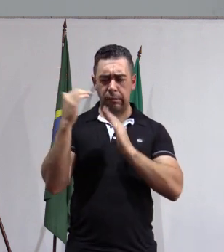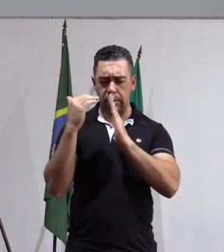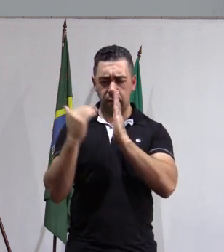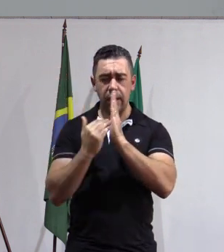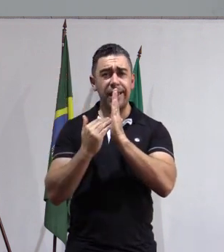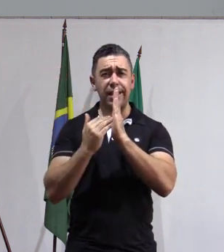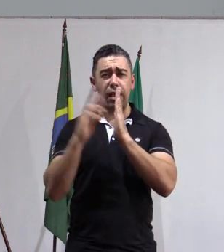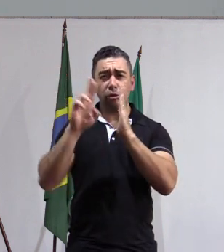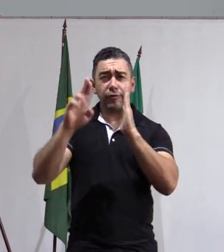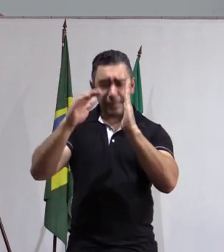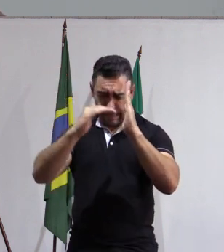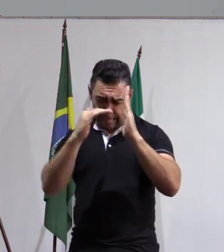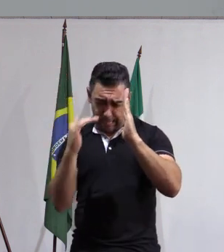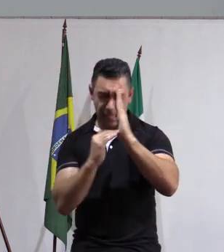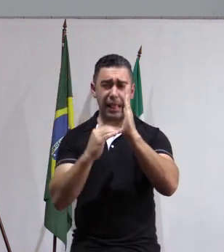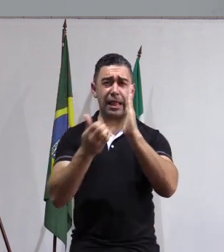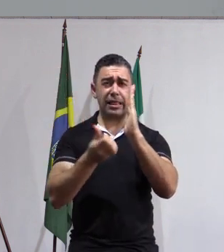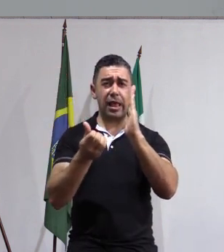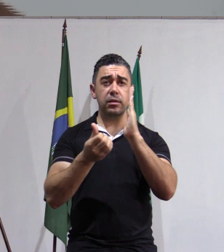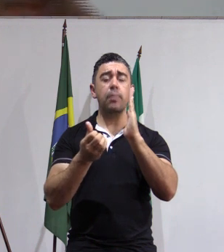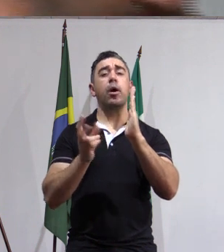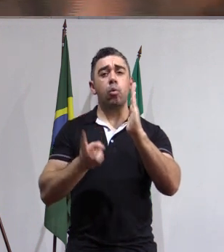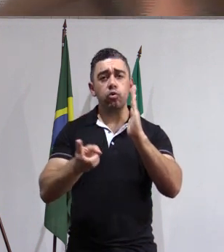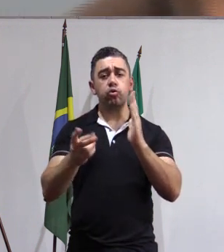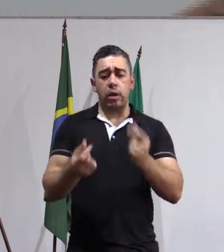enriquecer exatamente as mesmas pessoas.